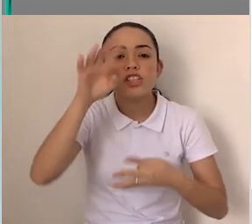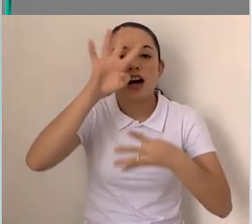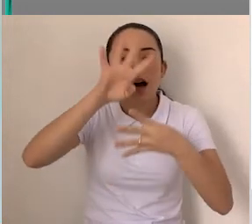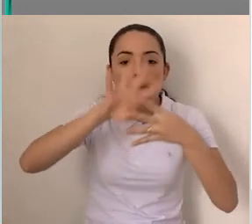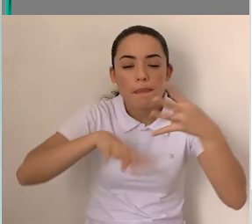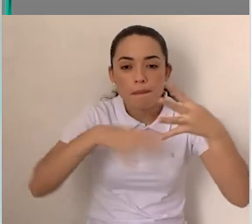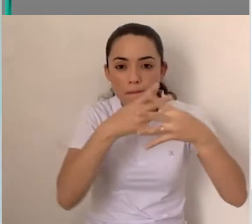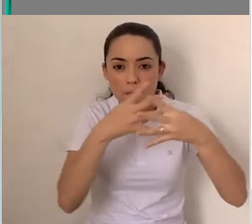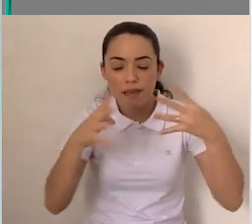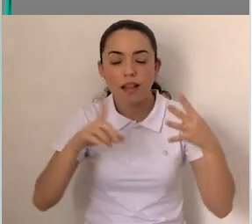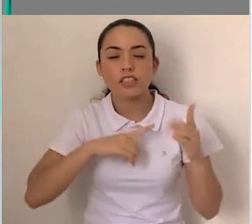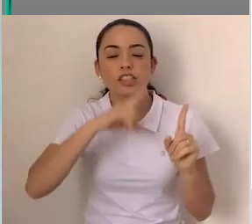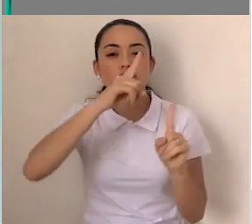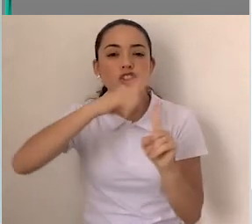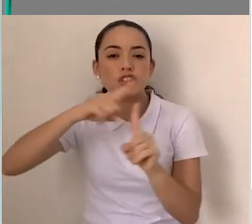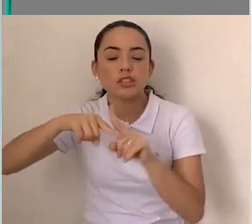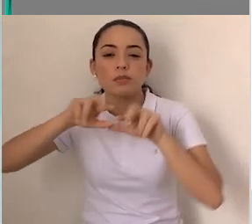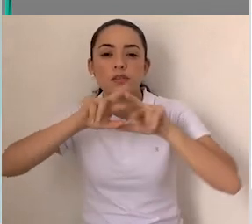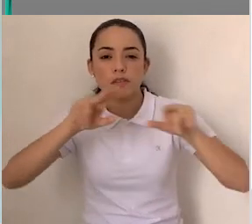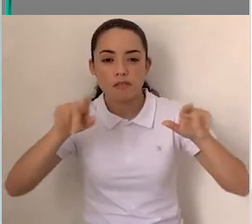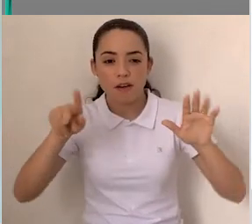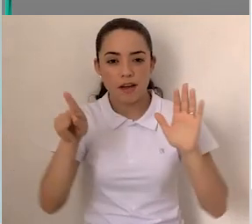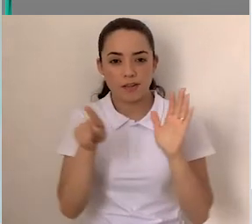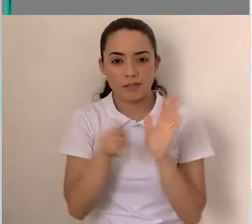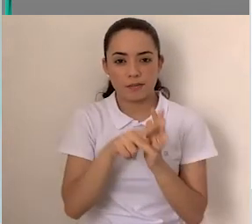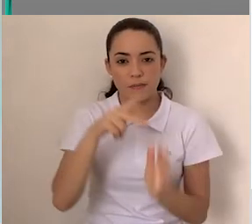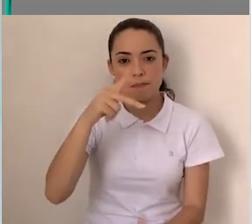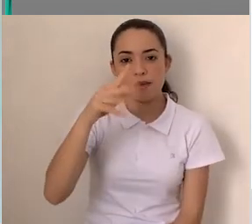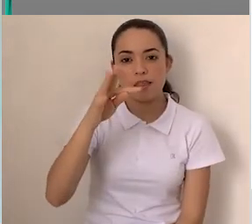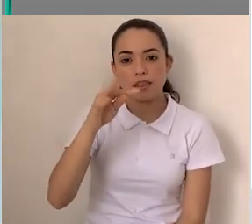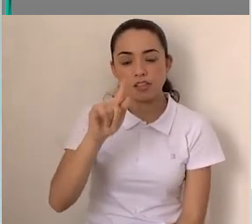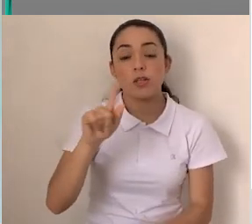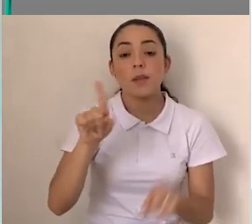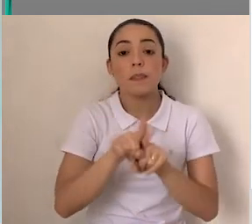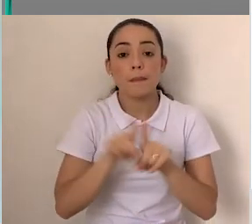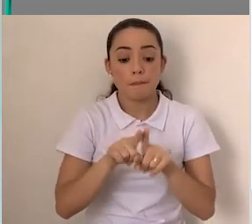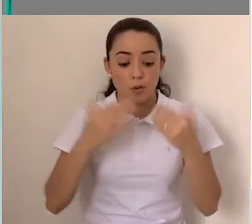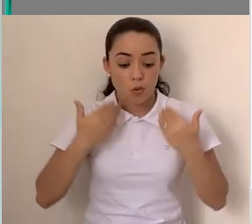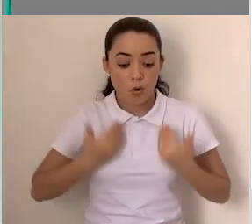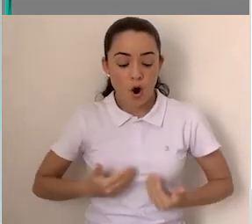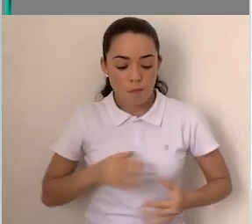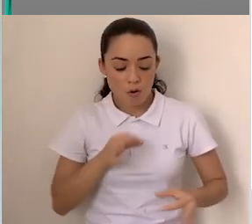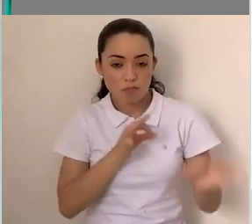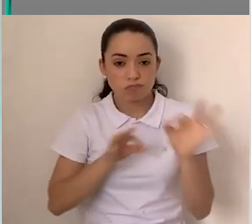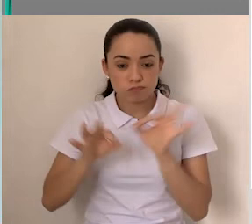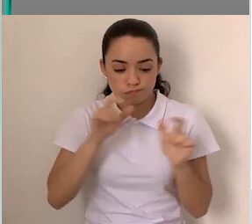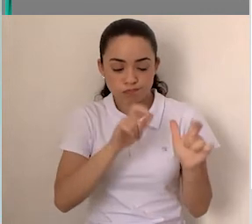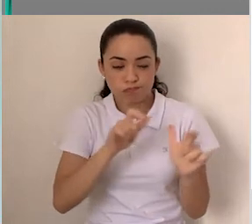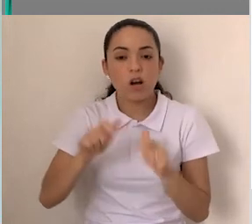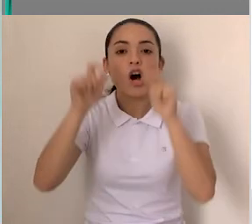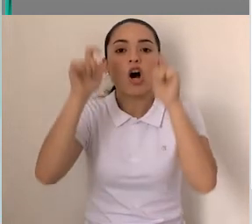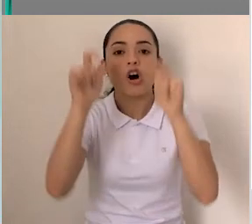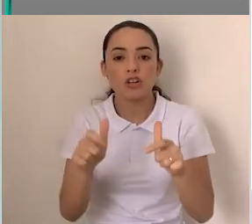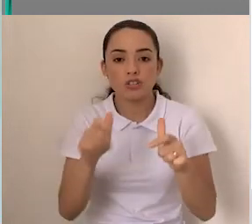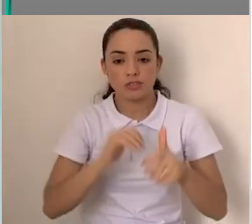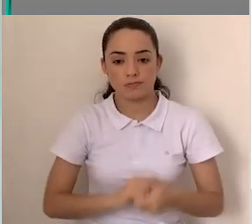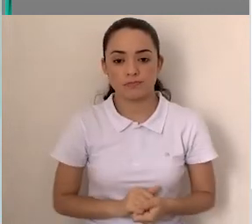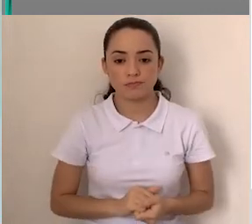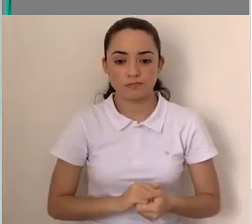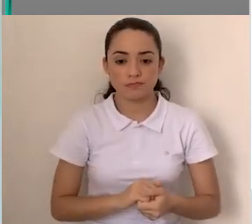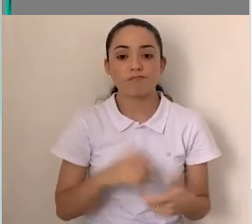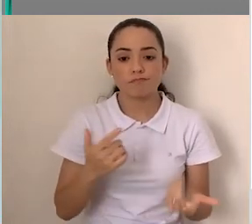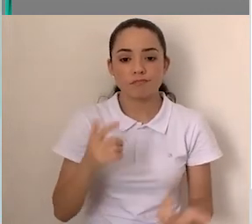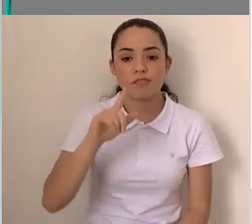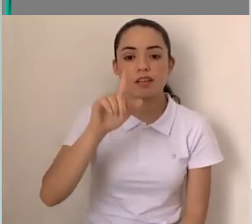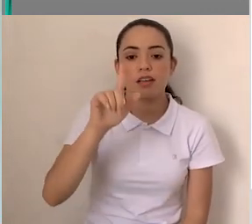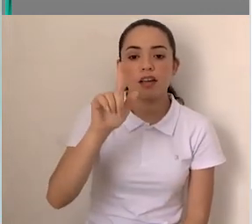Na tabela estão determinados os tipos de proteoglicanos e a sua distribuição no organismo. As